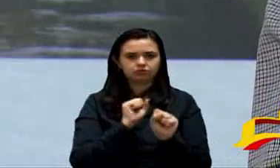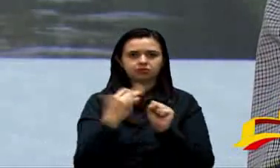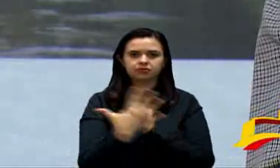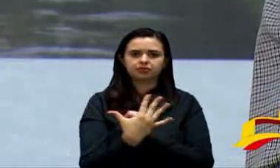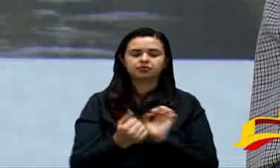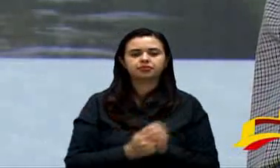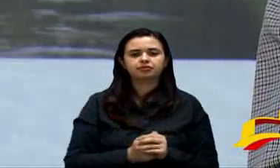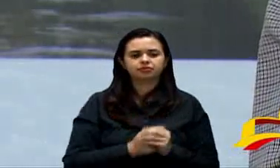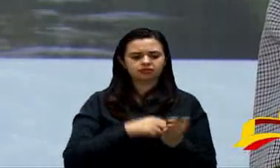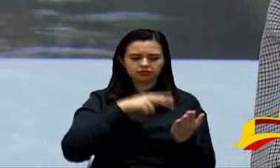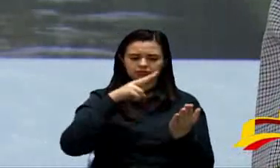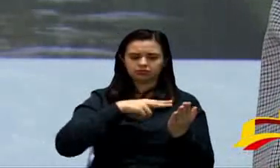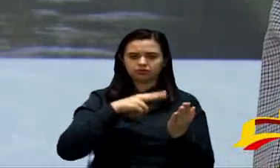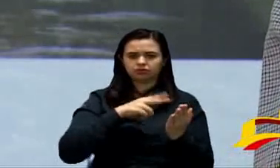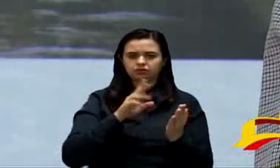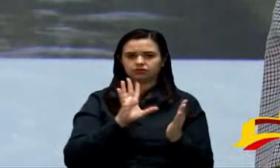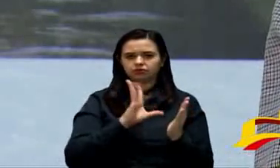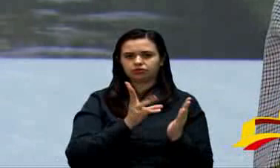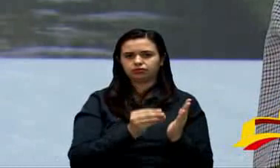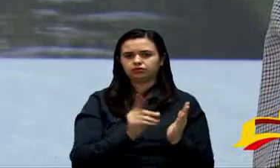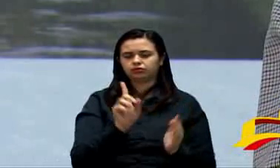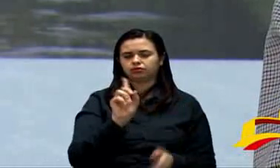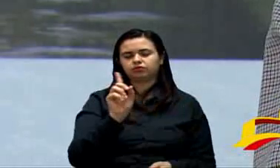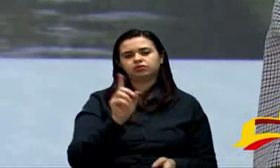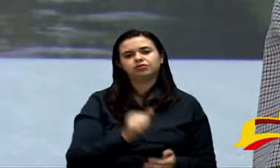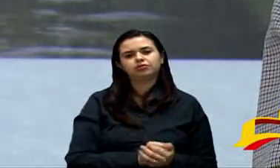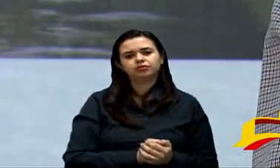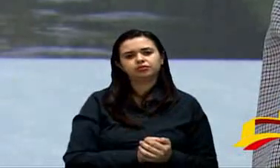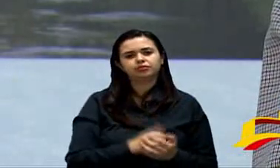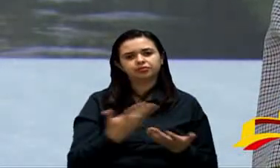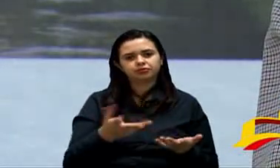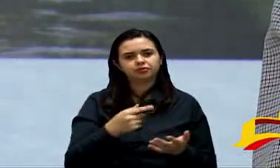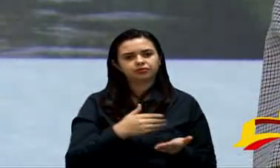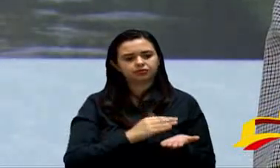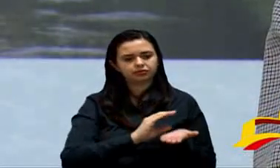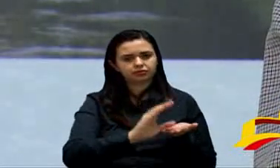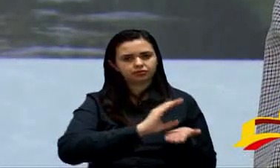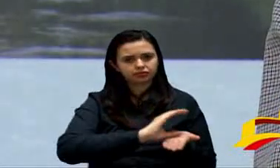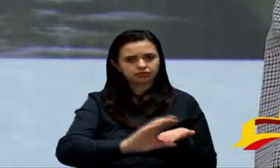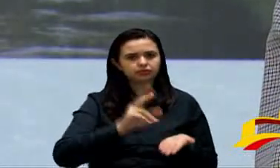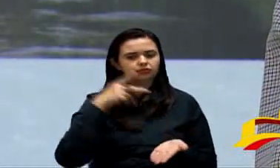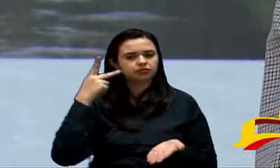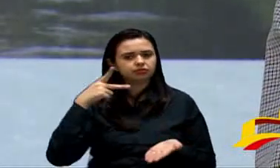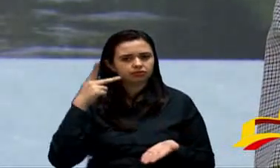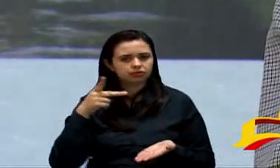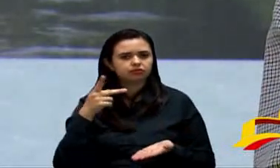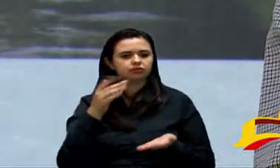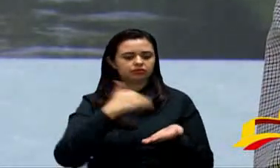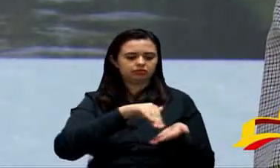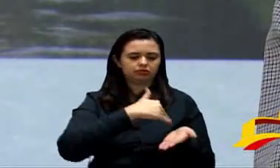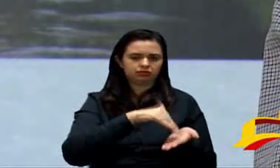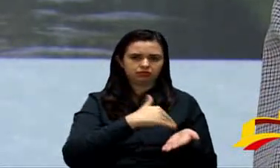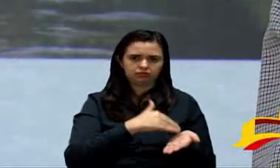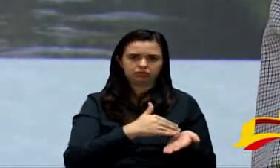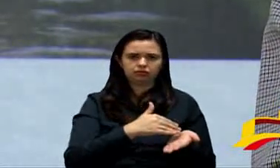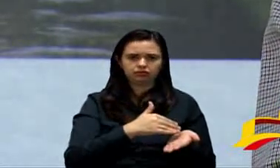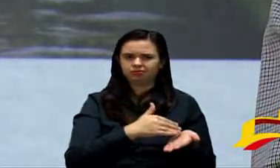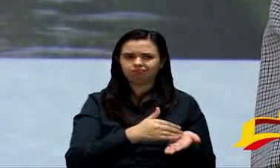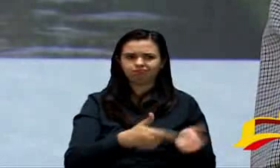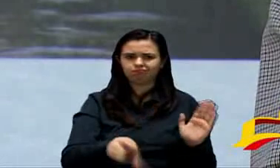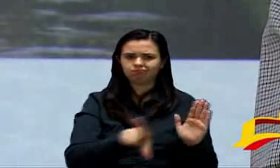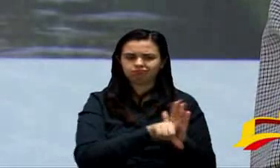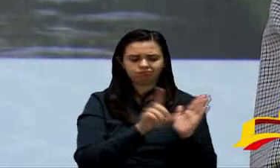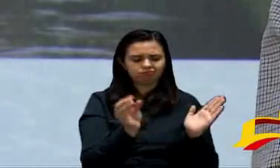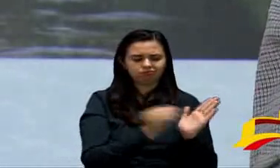Eu não vou ler tudo. O indiciamento dos governadores, secretários e dirigentes é inaceitável, pois se deu sem base legal,